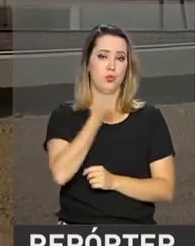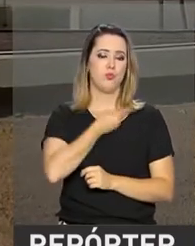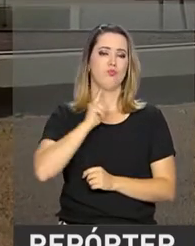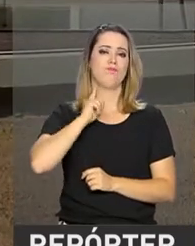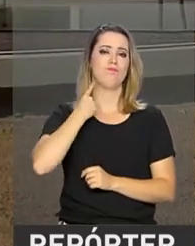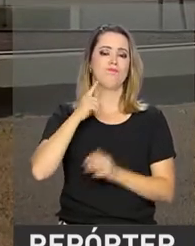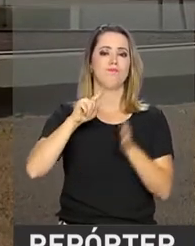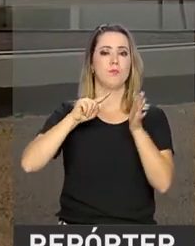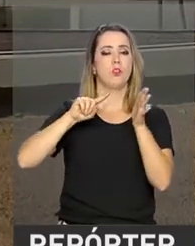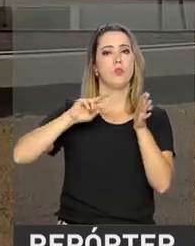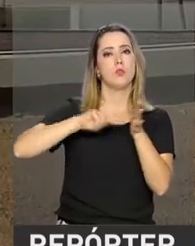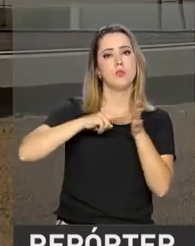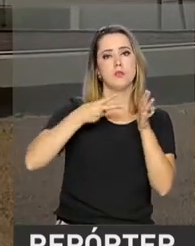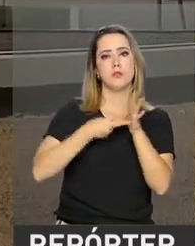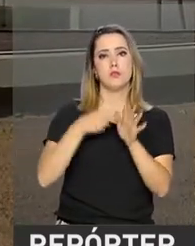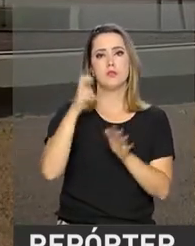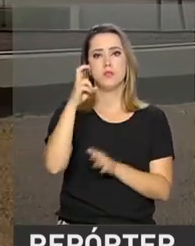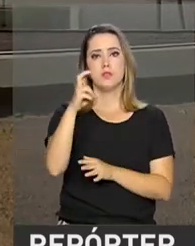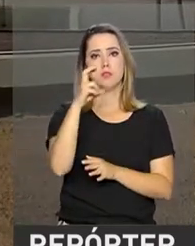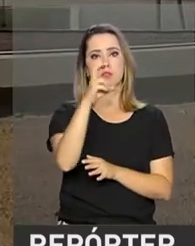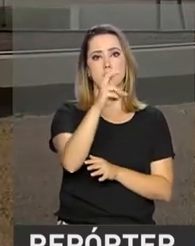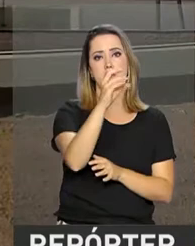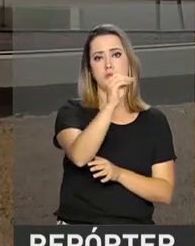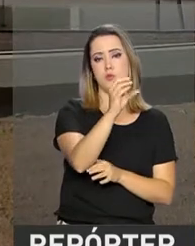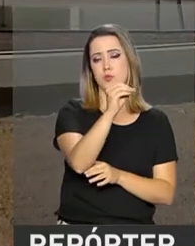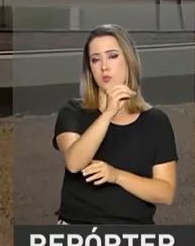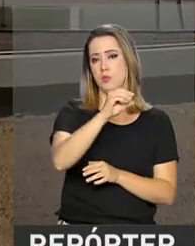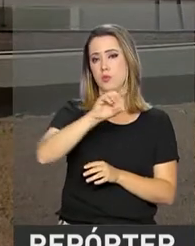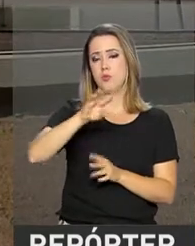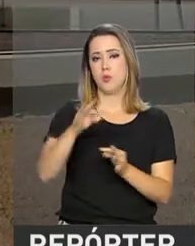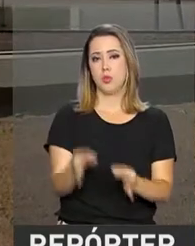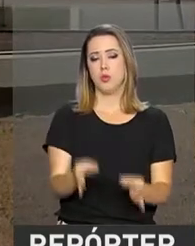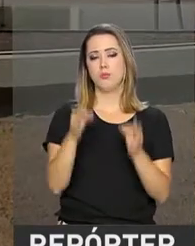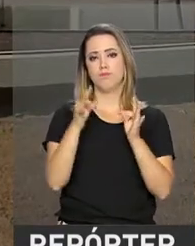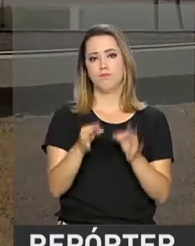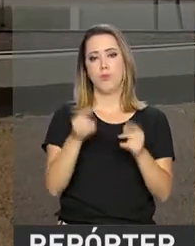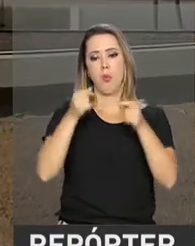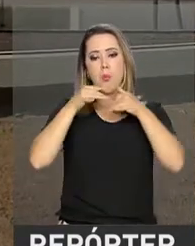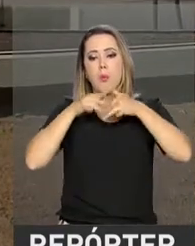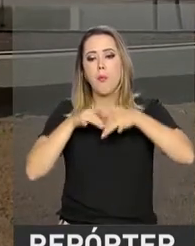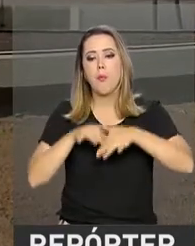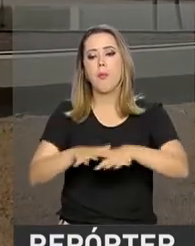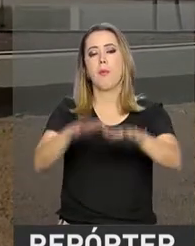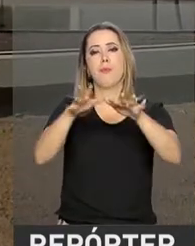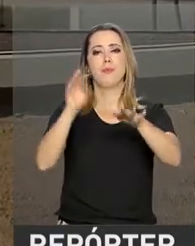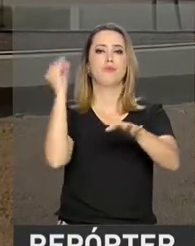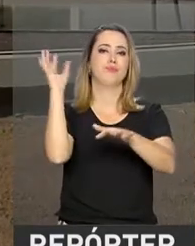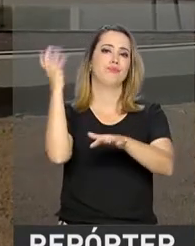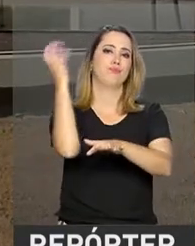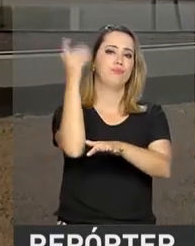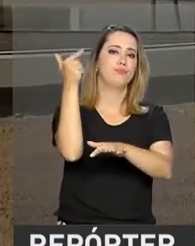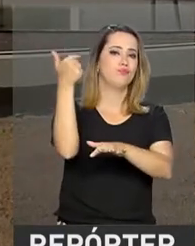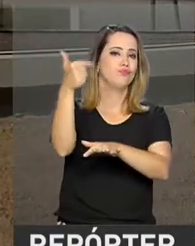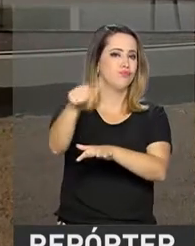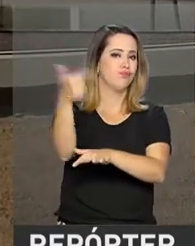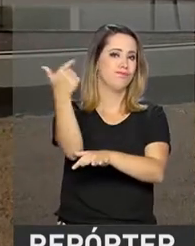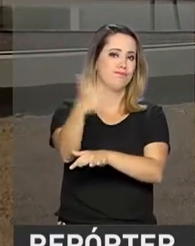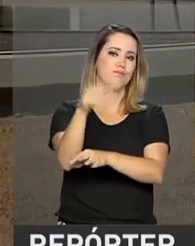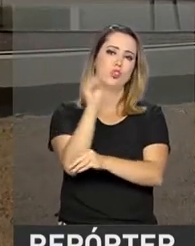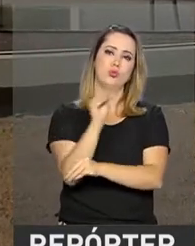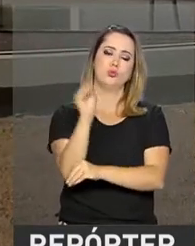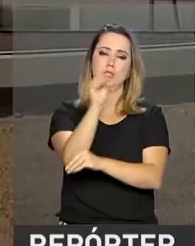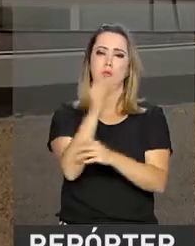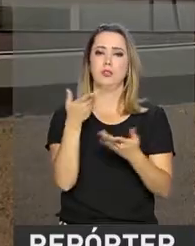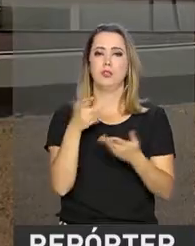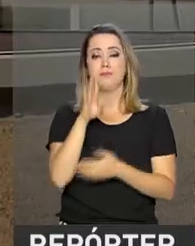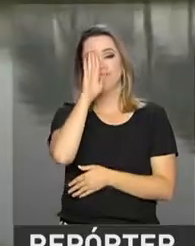a 5.500 toneladas de resíduos, são despejadas no meio ambiente sem tratamento, principalmente